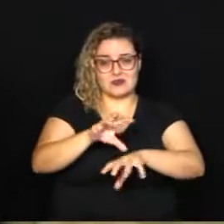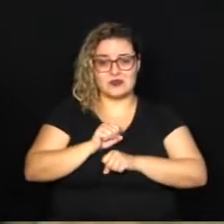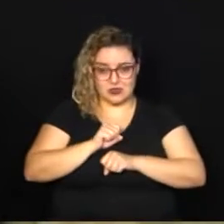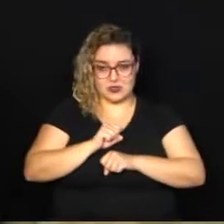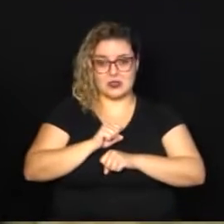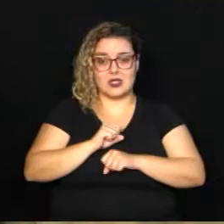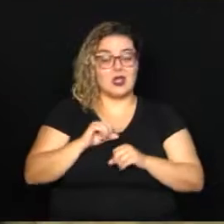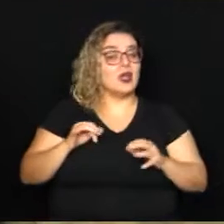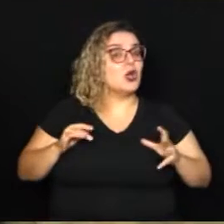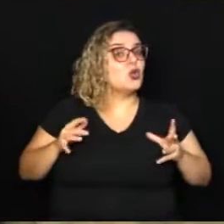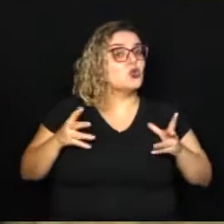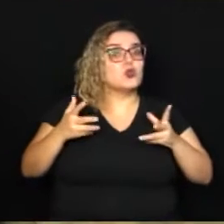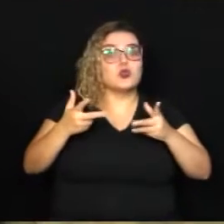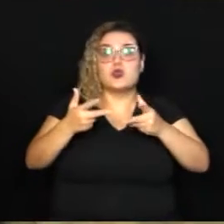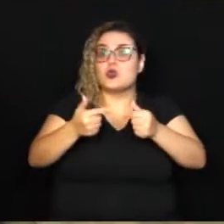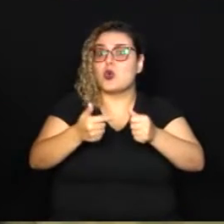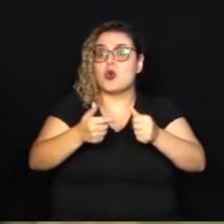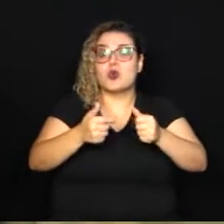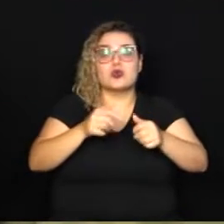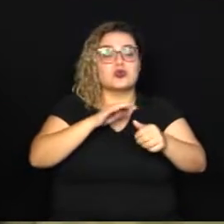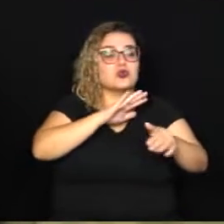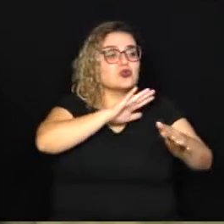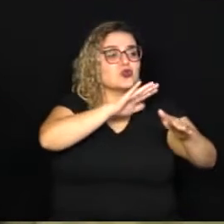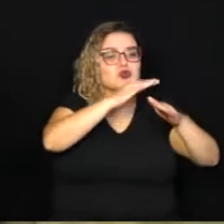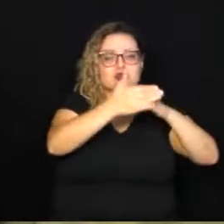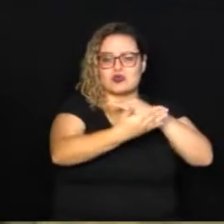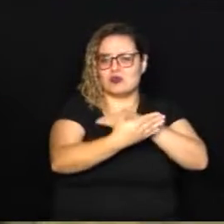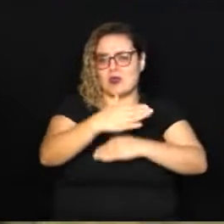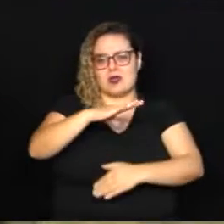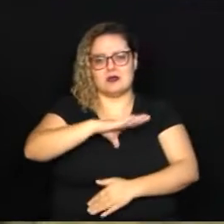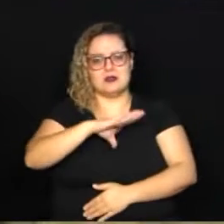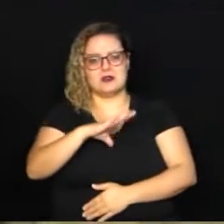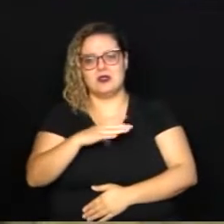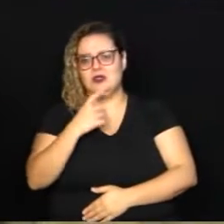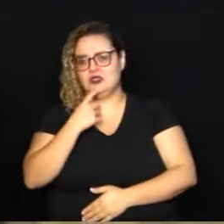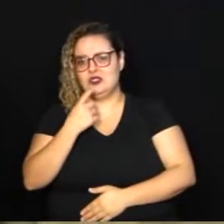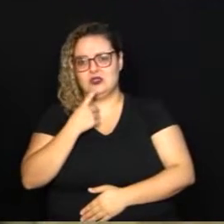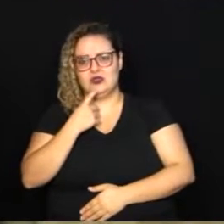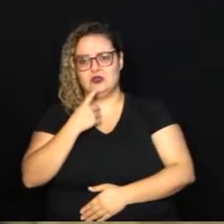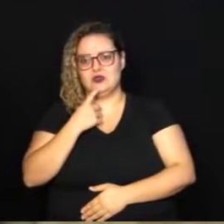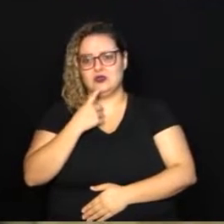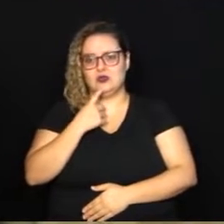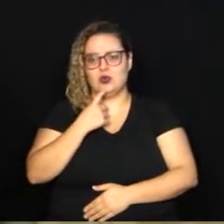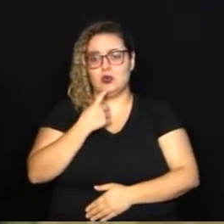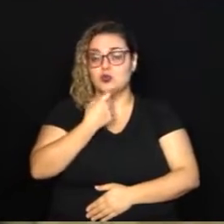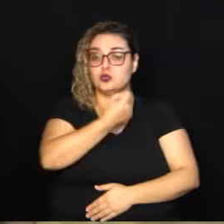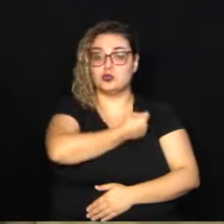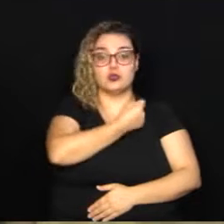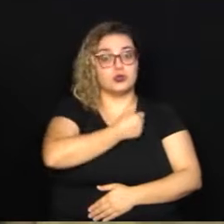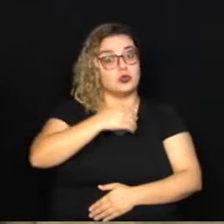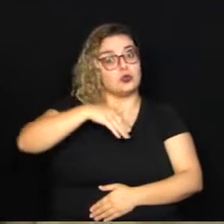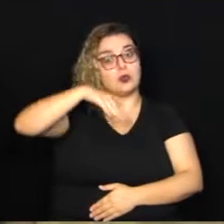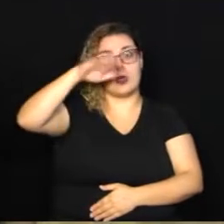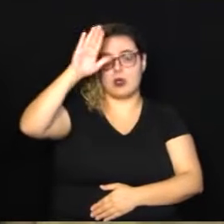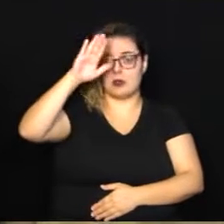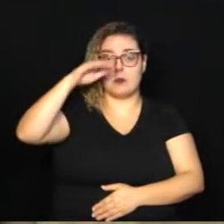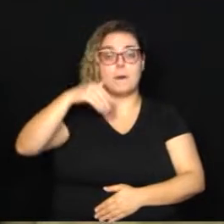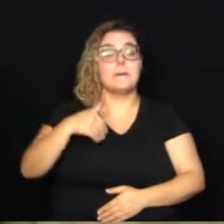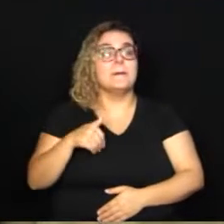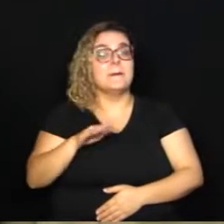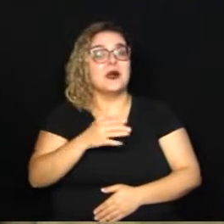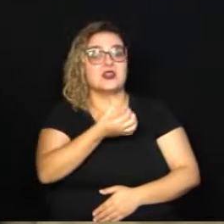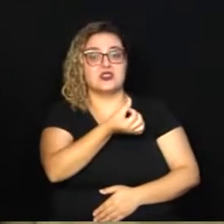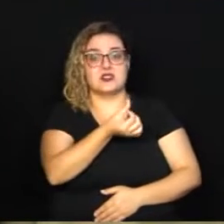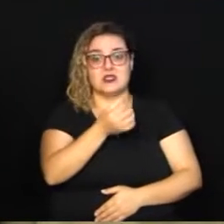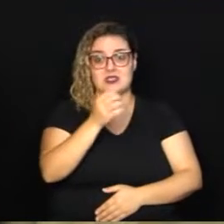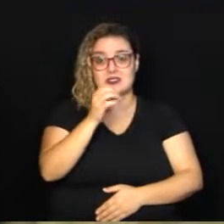em todos os cantos, nos bairros da cidade de Campinas. Um índice muito alto, mais de 600 casos em